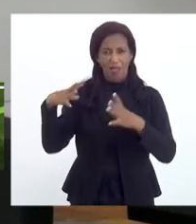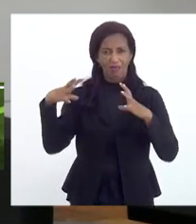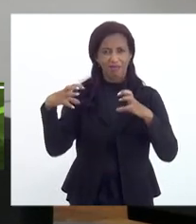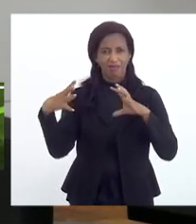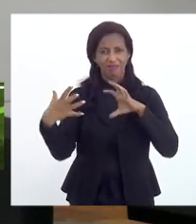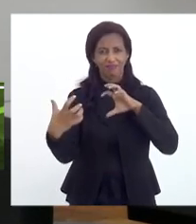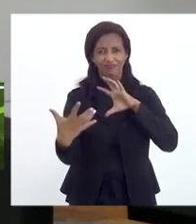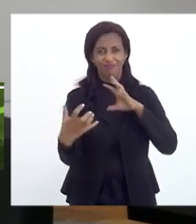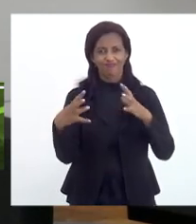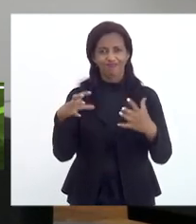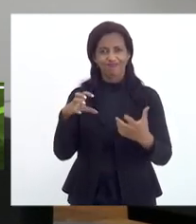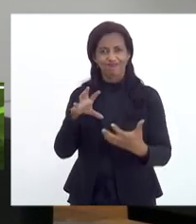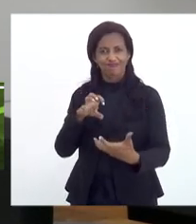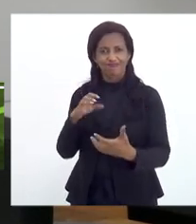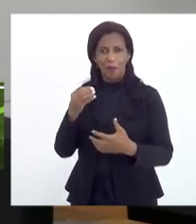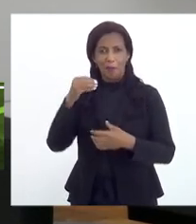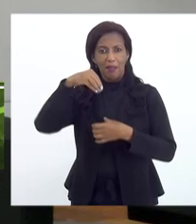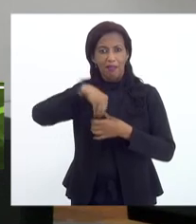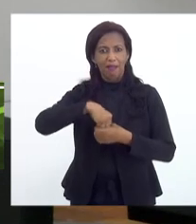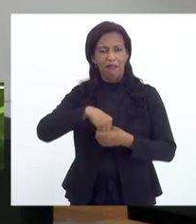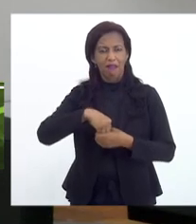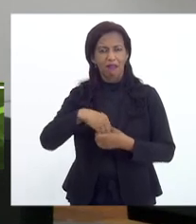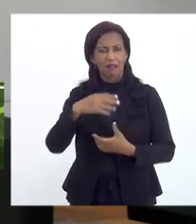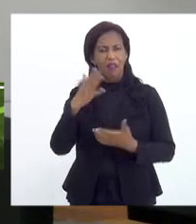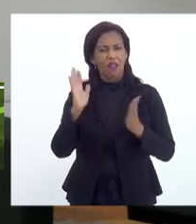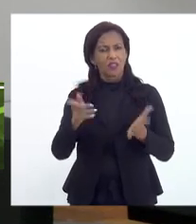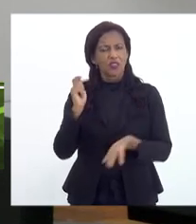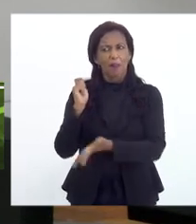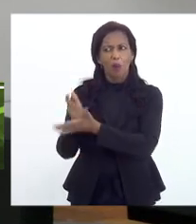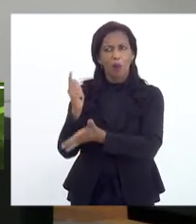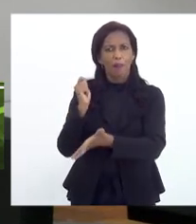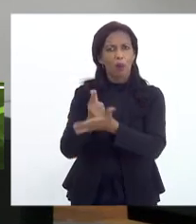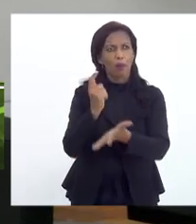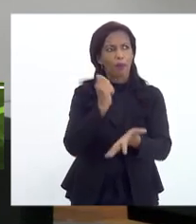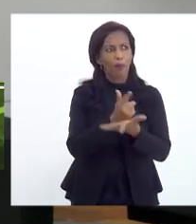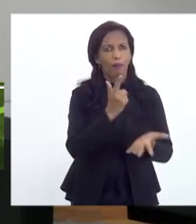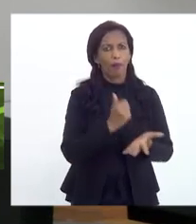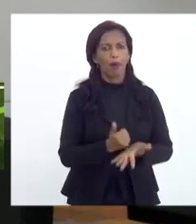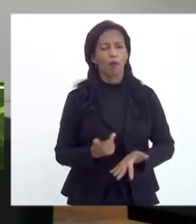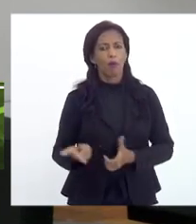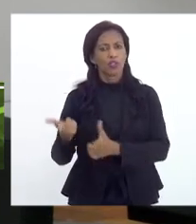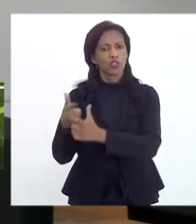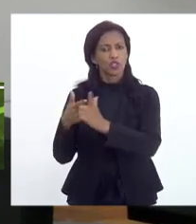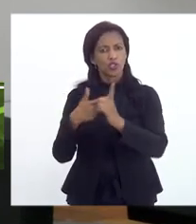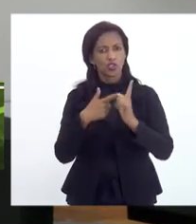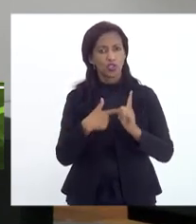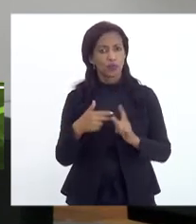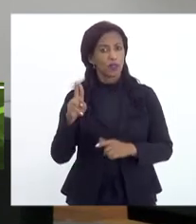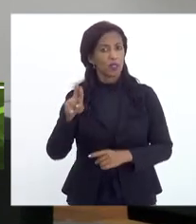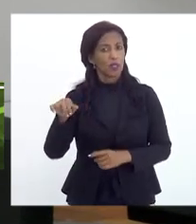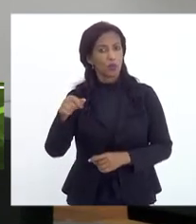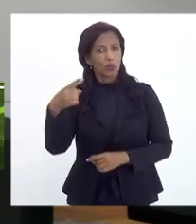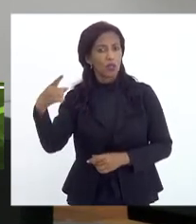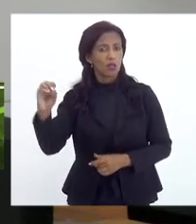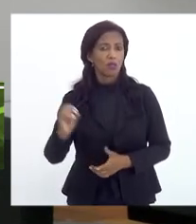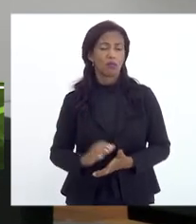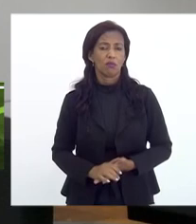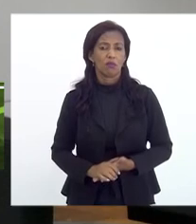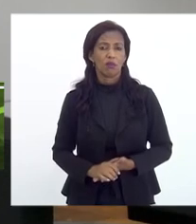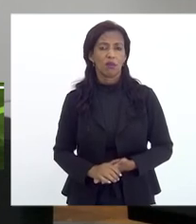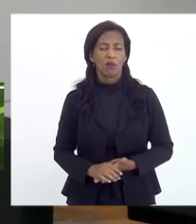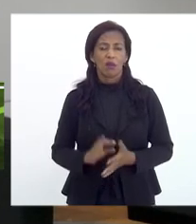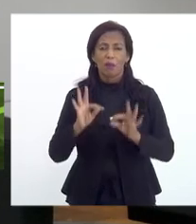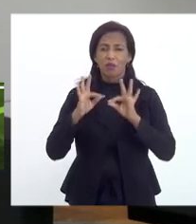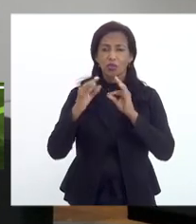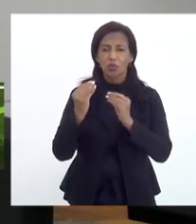Conseguir Até hoje A gente Já pagou Inúmeras Vezes A dívida Com a União Mas todos